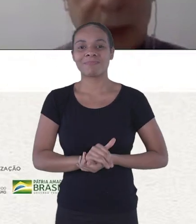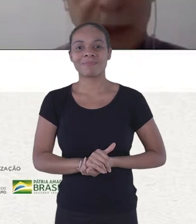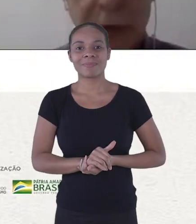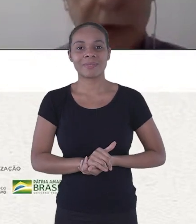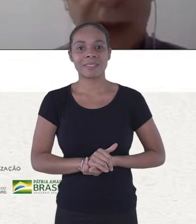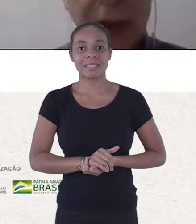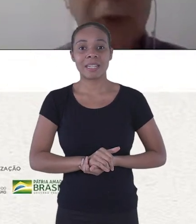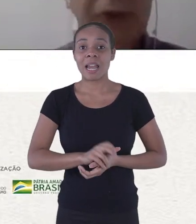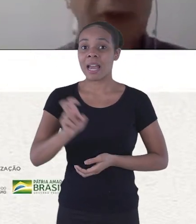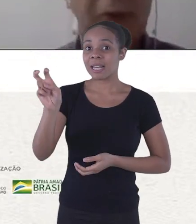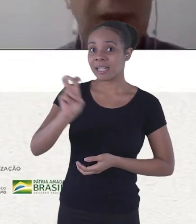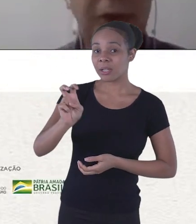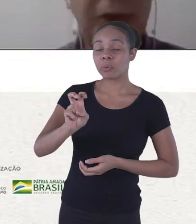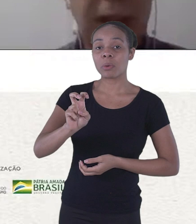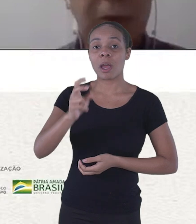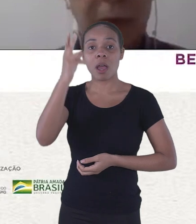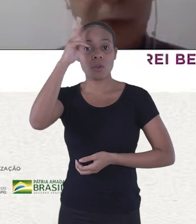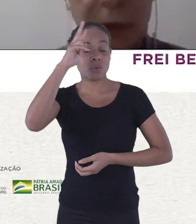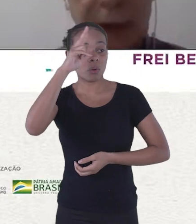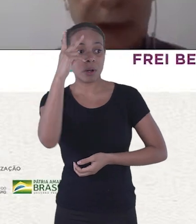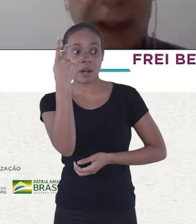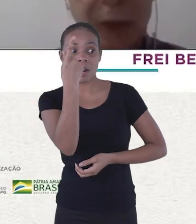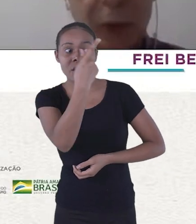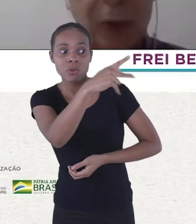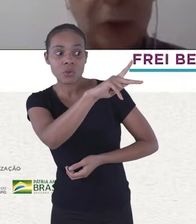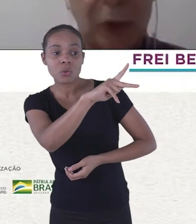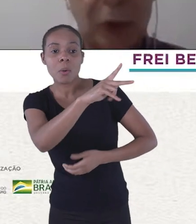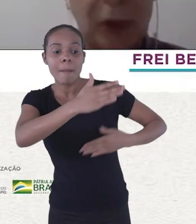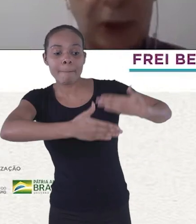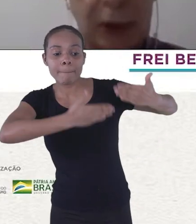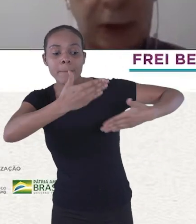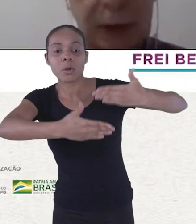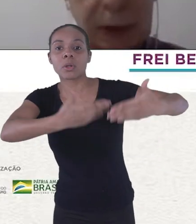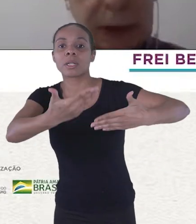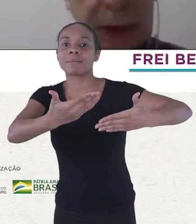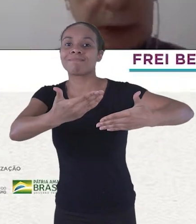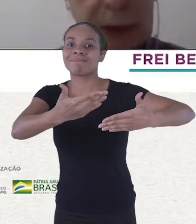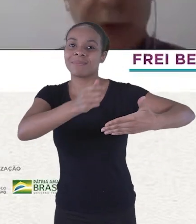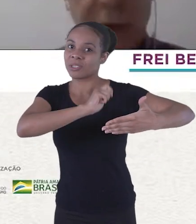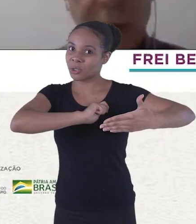Quinto, é a história do seu trajeto literário como autor.